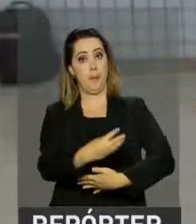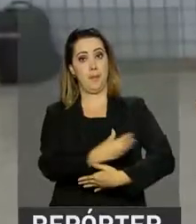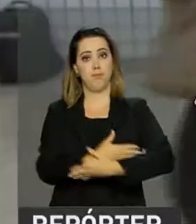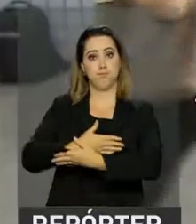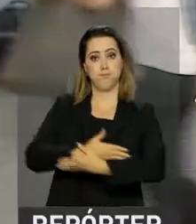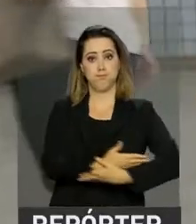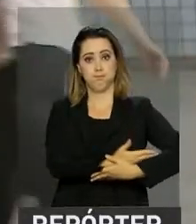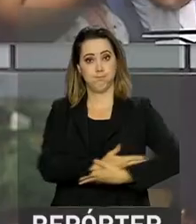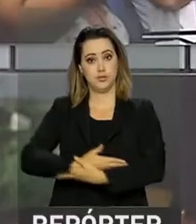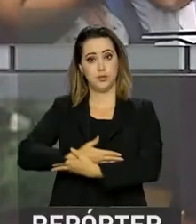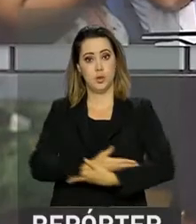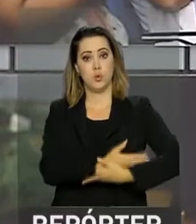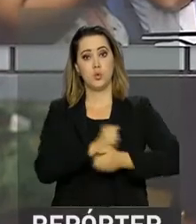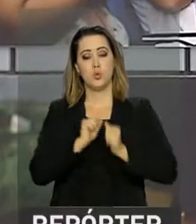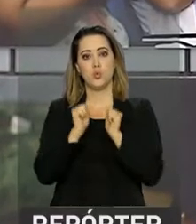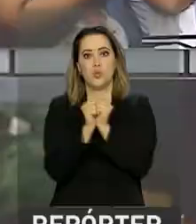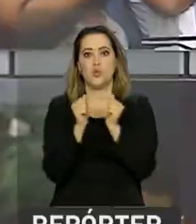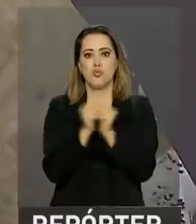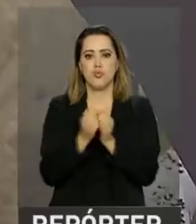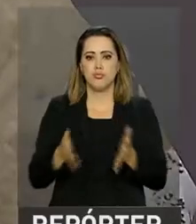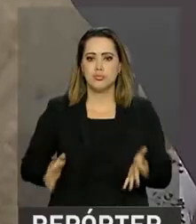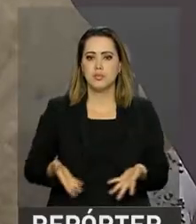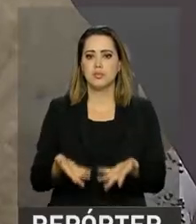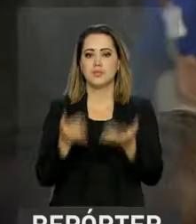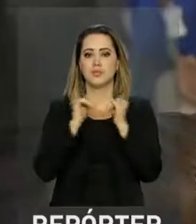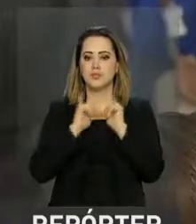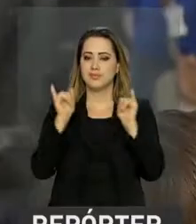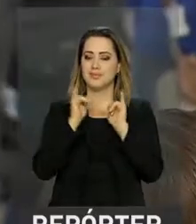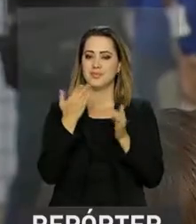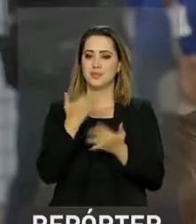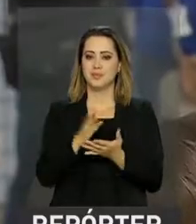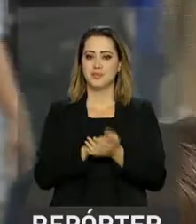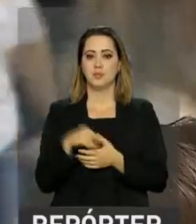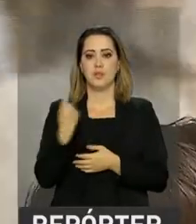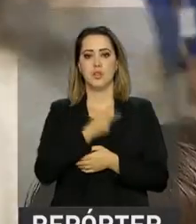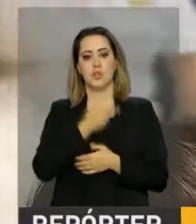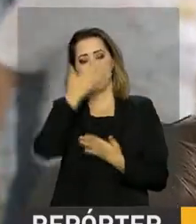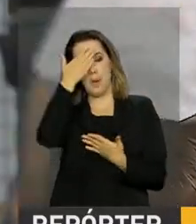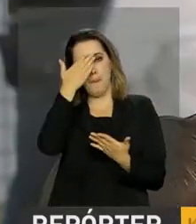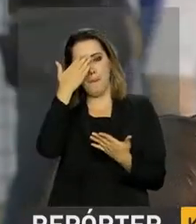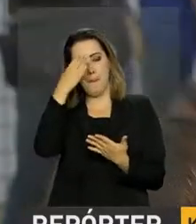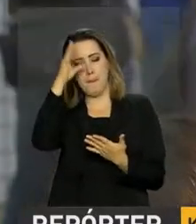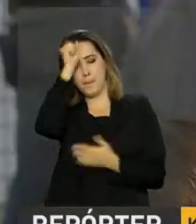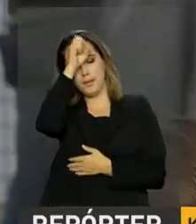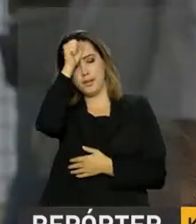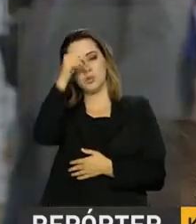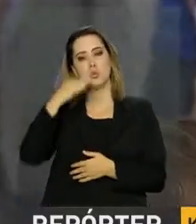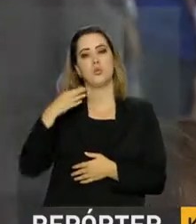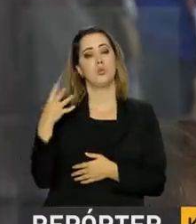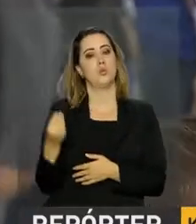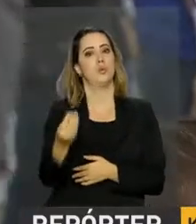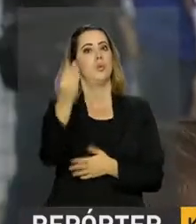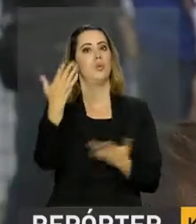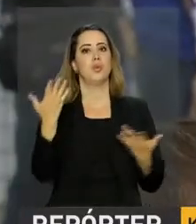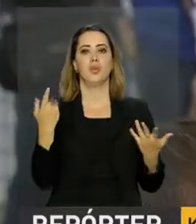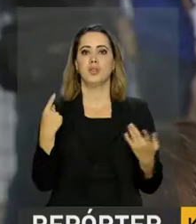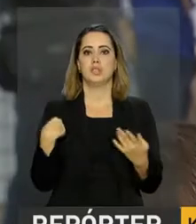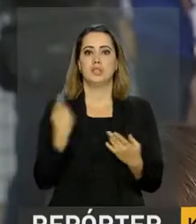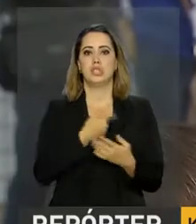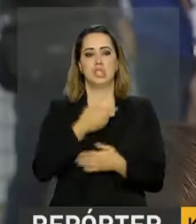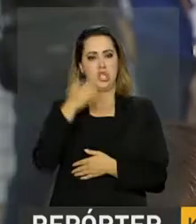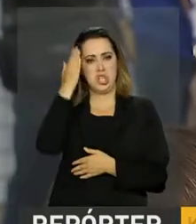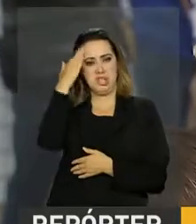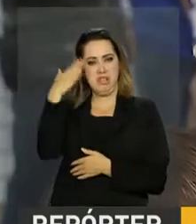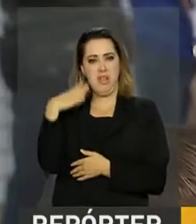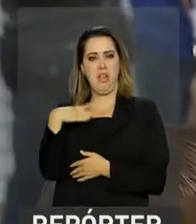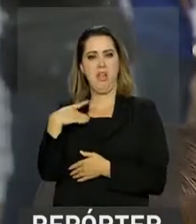as mamães apoiaram campanhas de incentivo à amamentação. A gente aprende muito além do que a gente acha que sabe